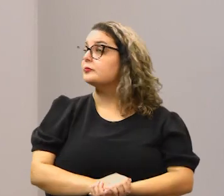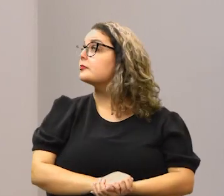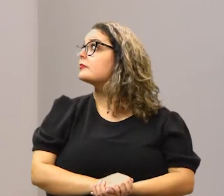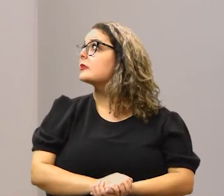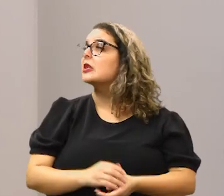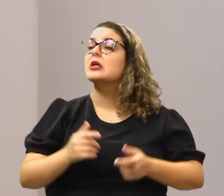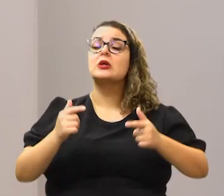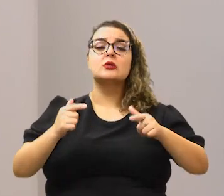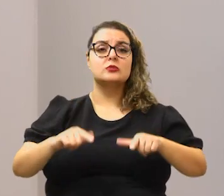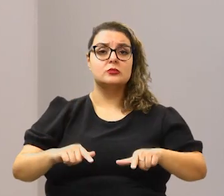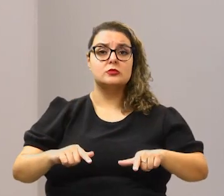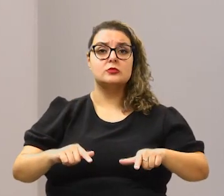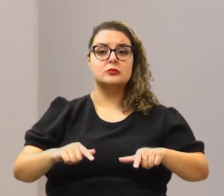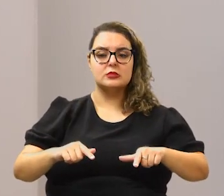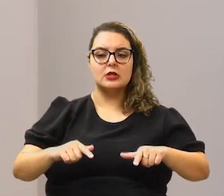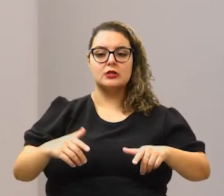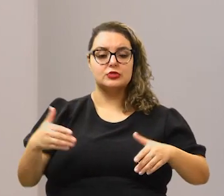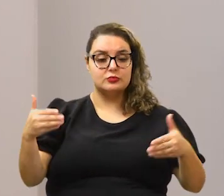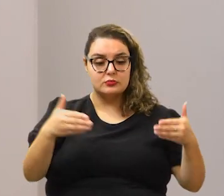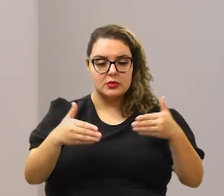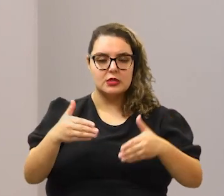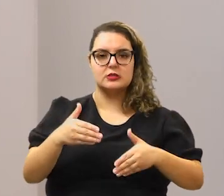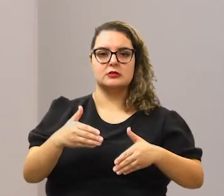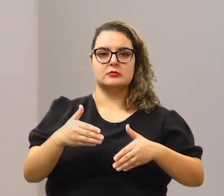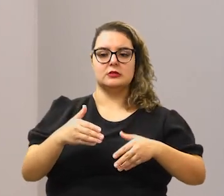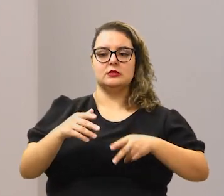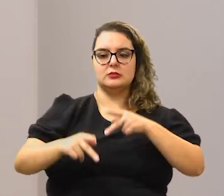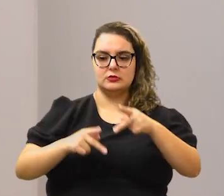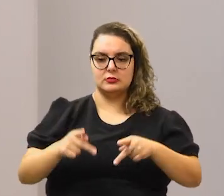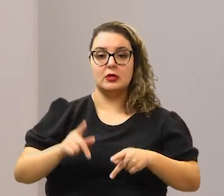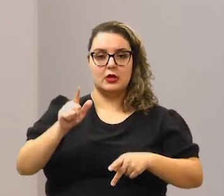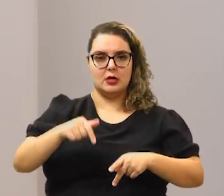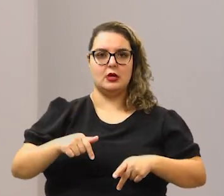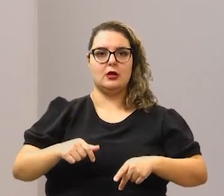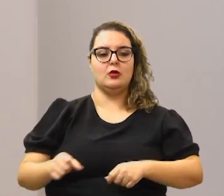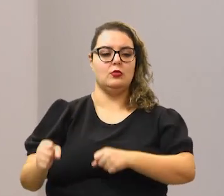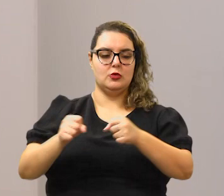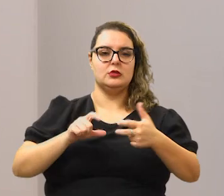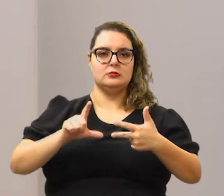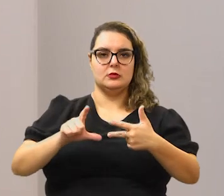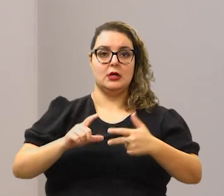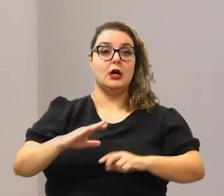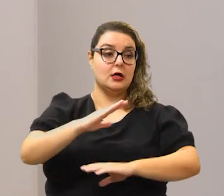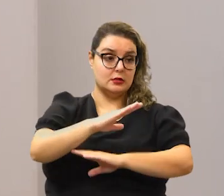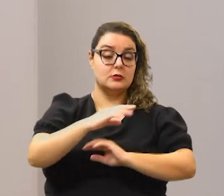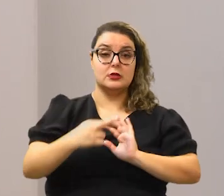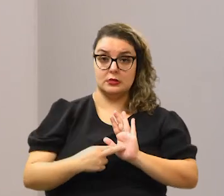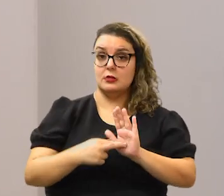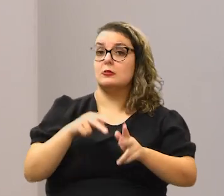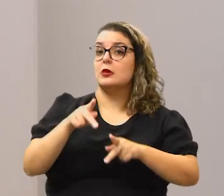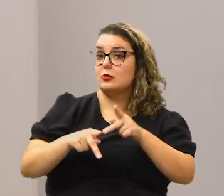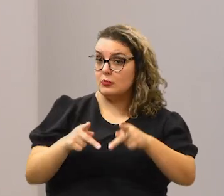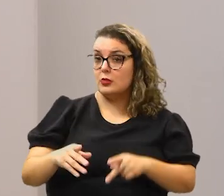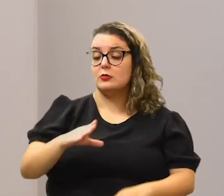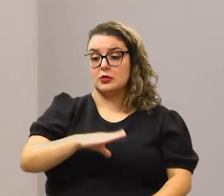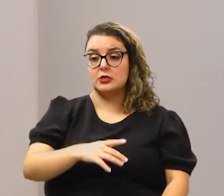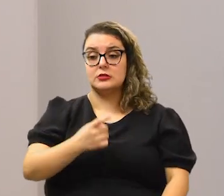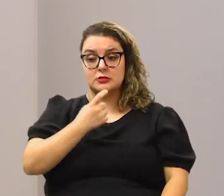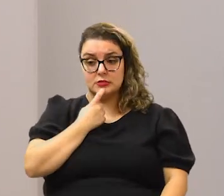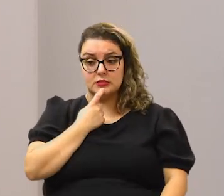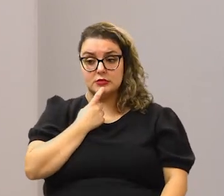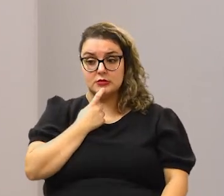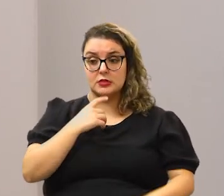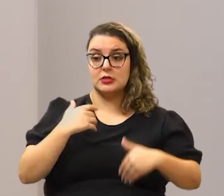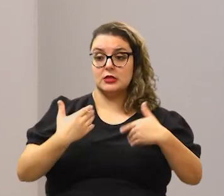possa participar das audiências públicas, dos debates, das reuniões das comissões e até acompanhar as sessões, é uma forma